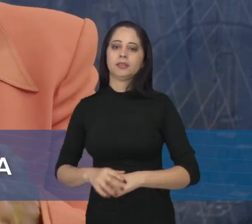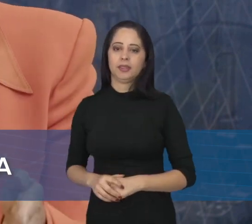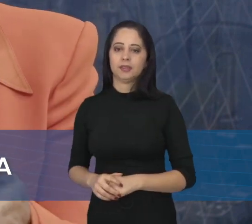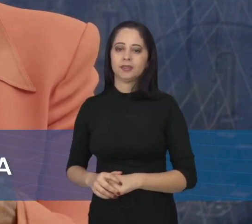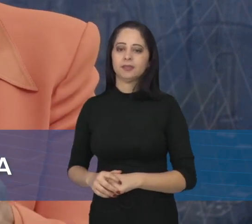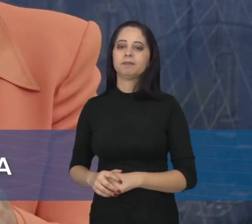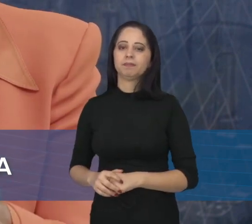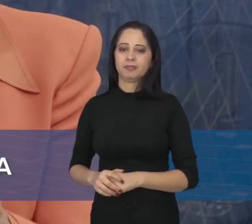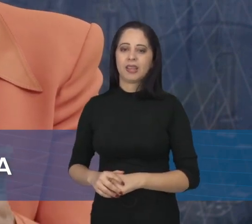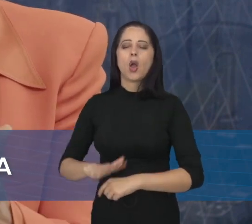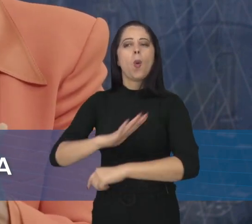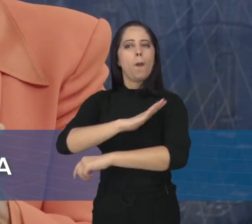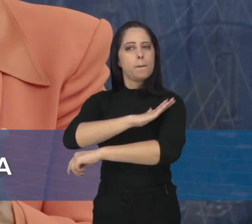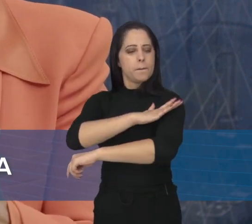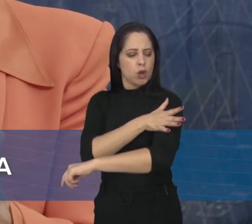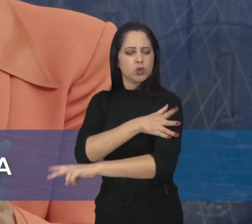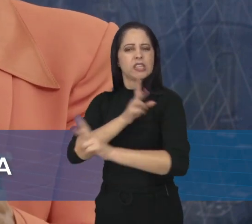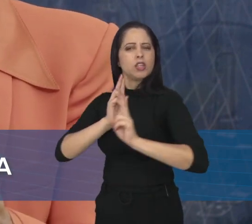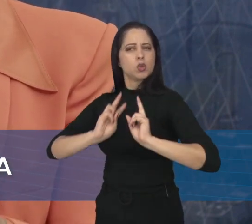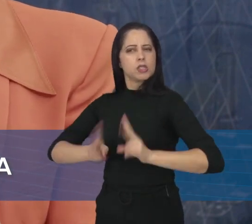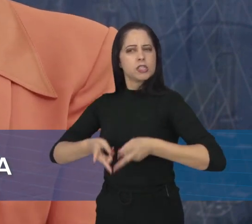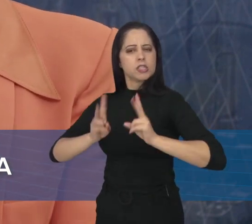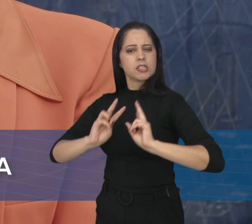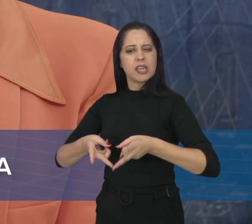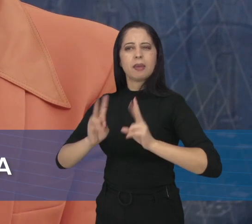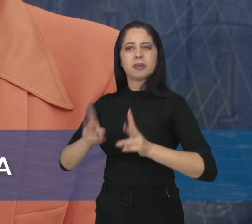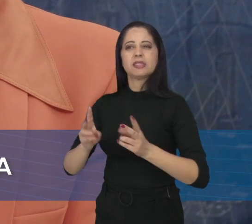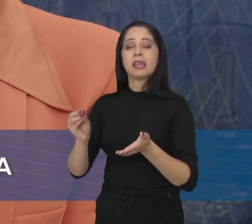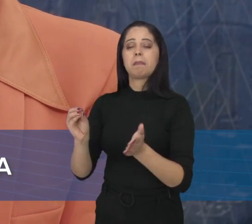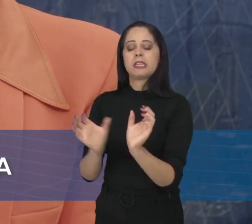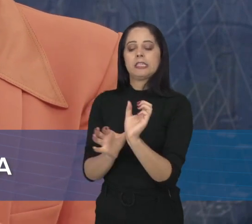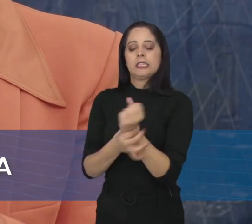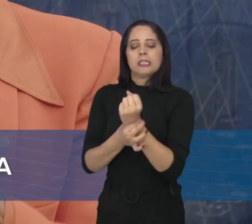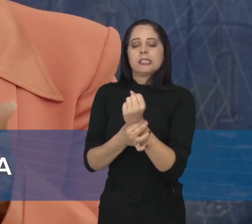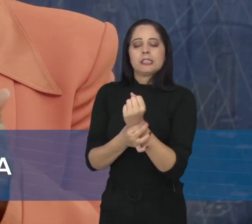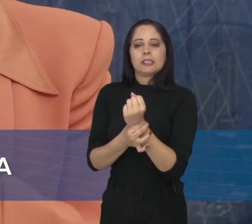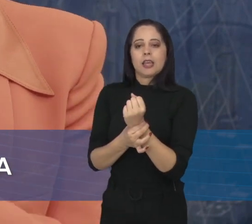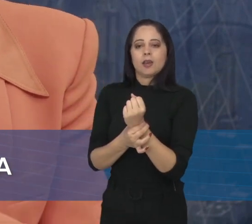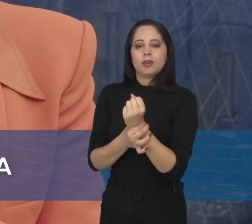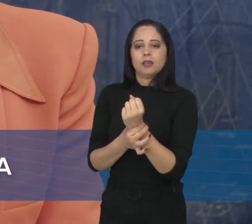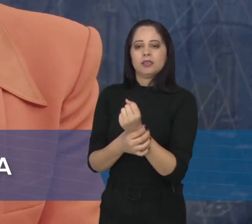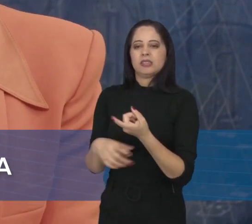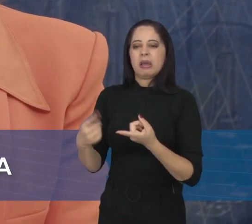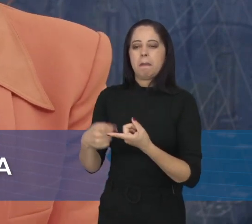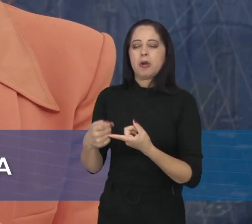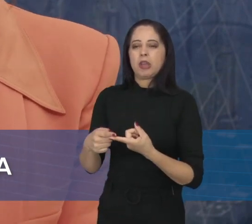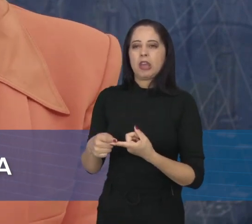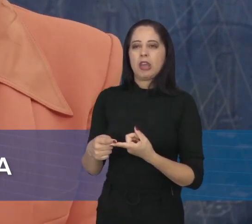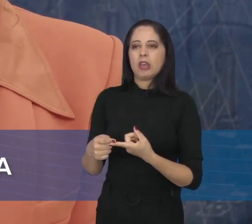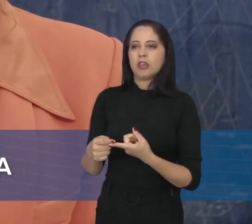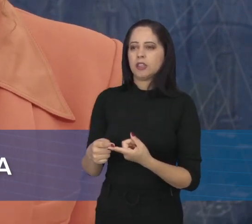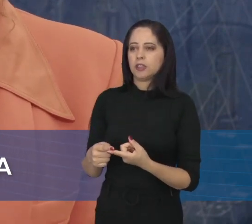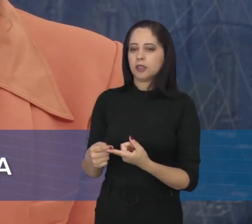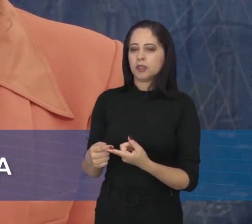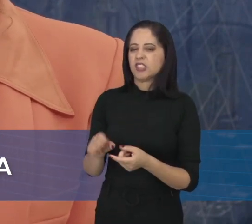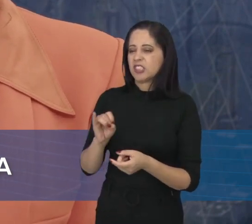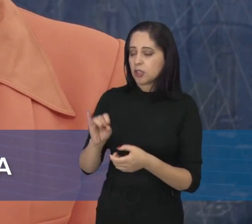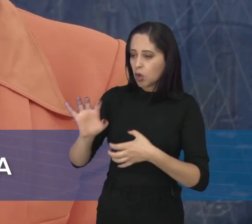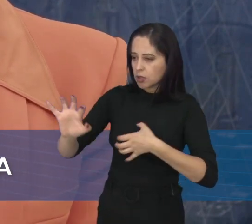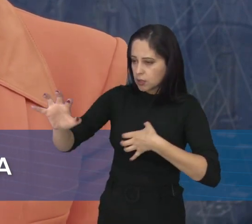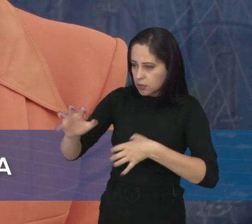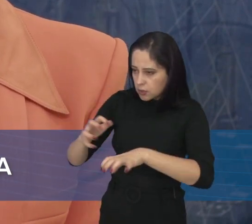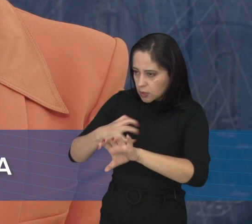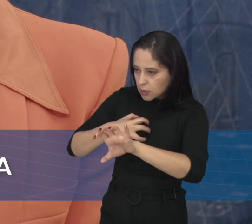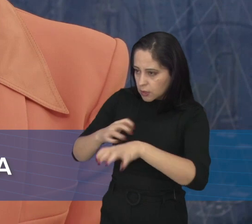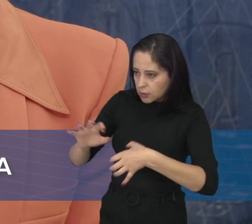O preconceito, para mim, sempre traz uma predisposição de insegurança, porque a gente só tem uma compreensão do outro quando a